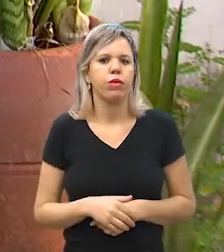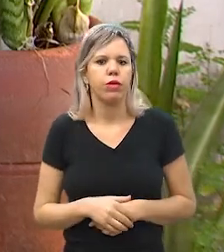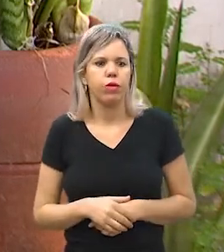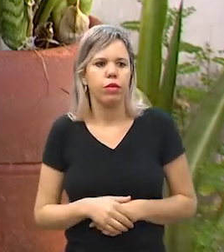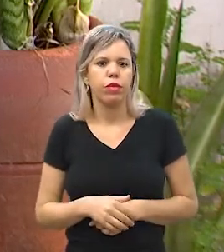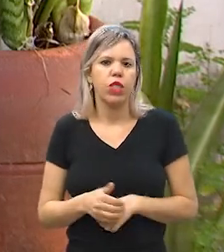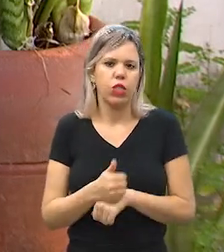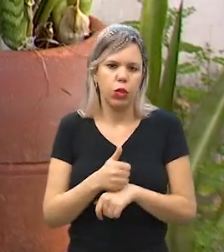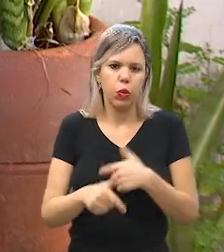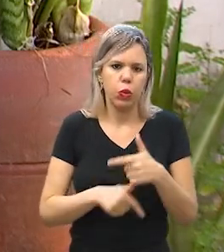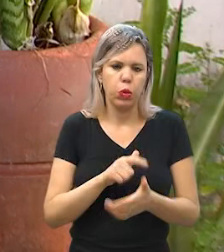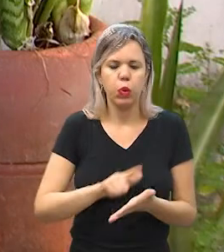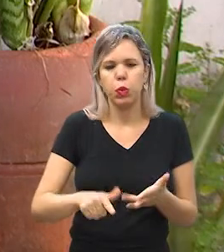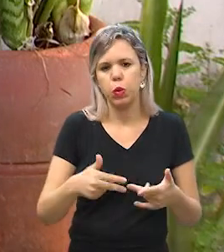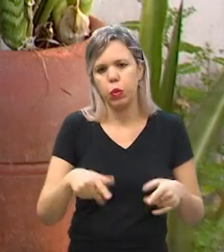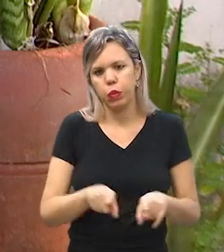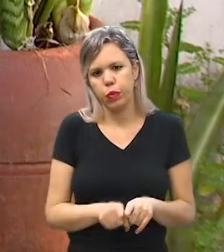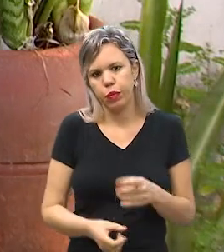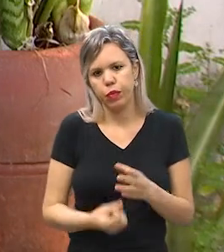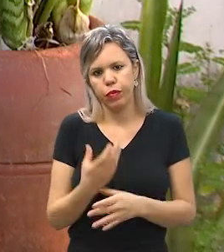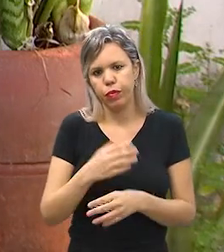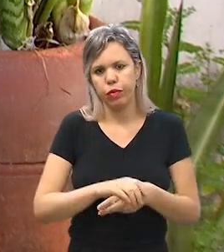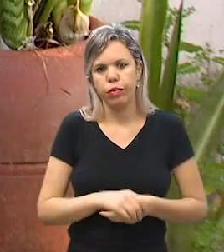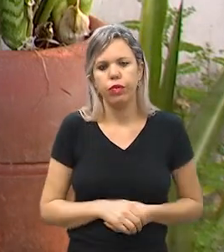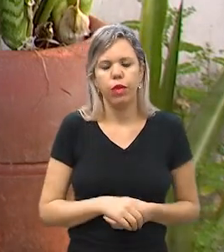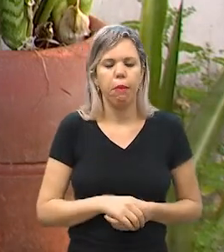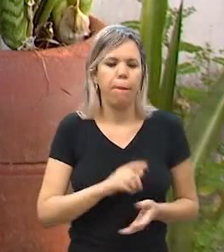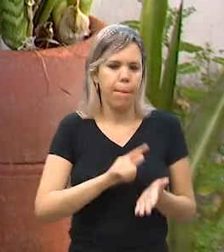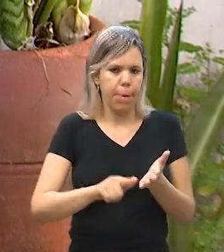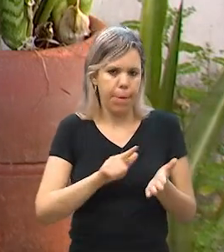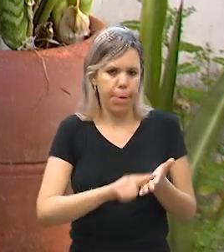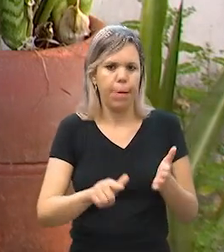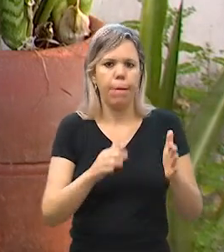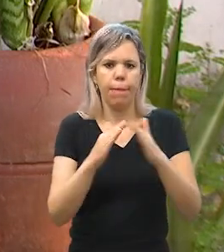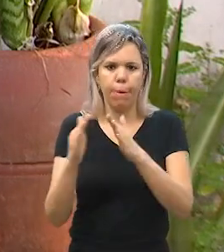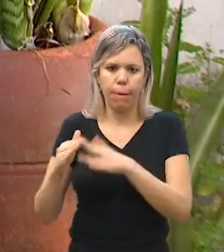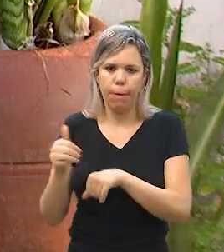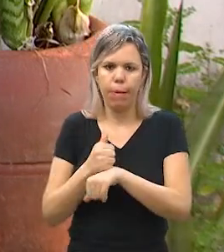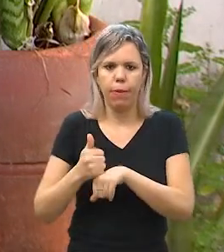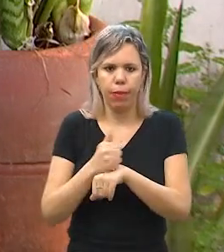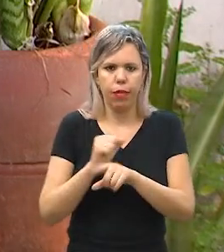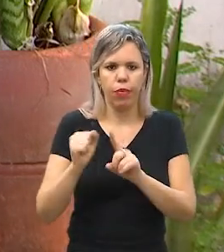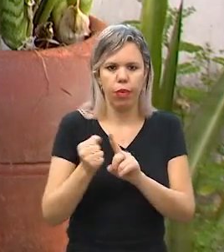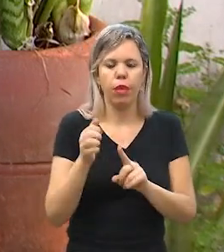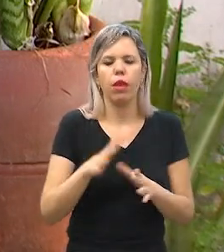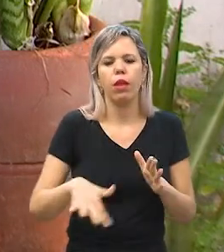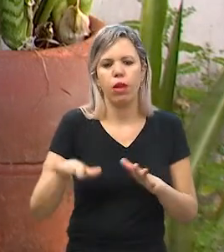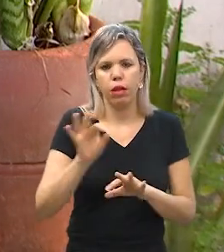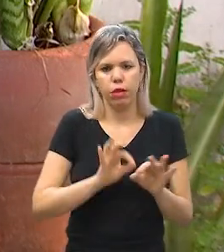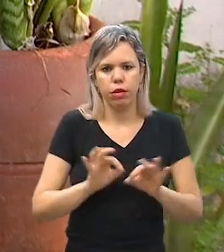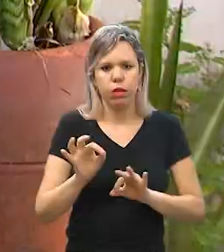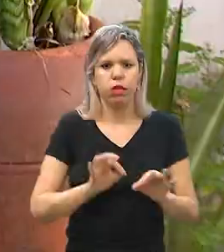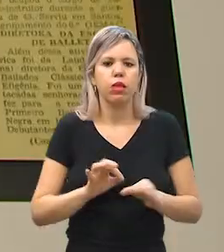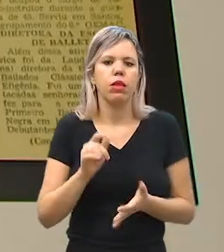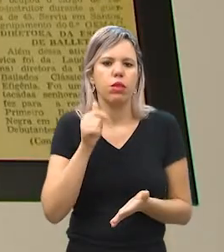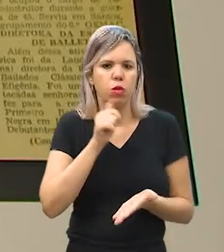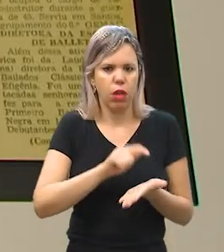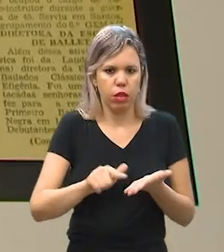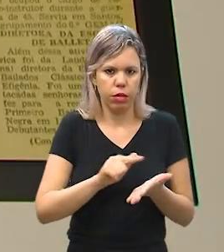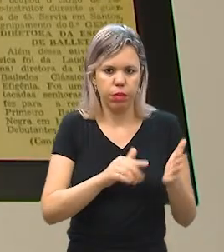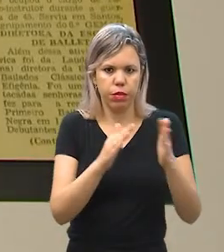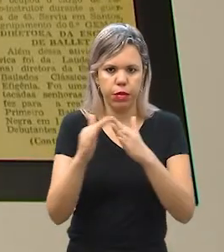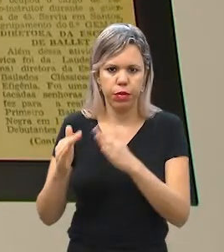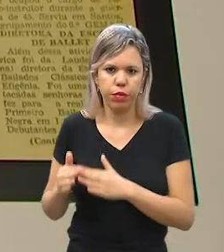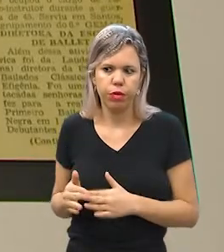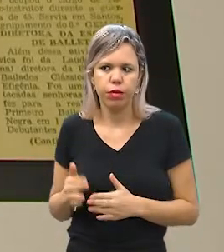operária, onde surgiu doméstica querendo formar uma associação, pensar na organização das trabalhadoras domésticas. Aí